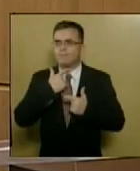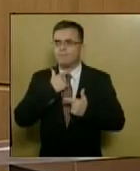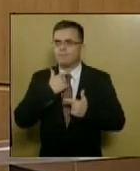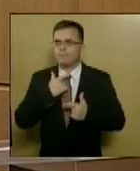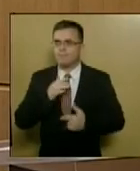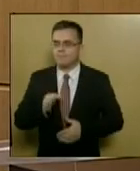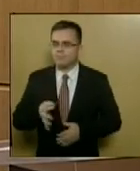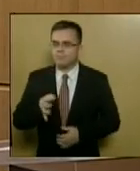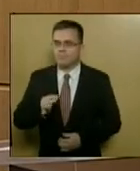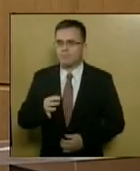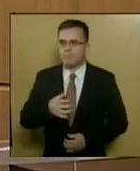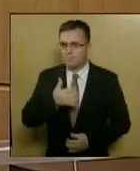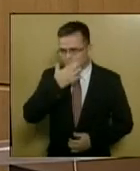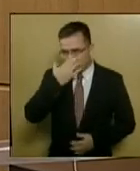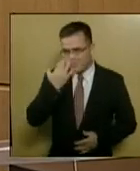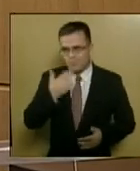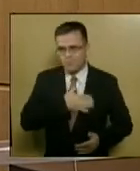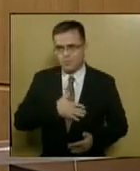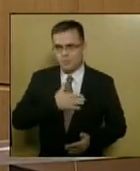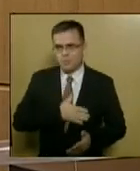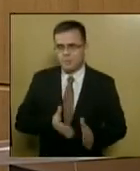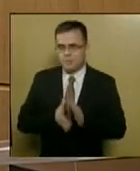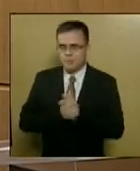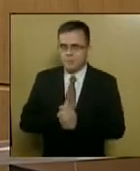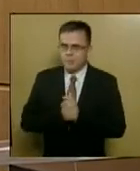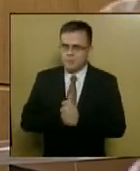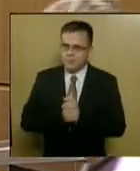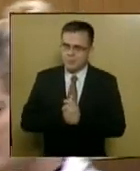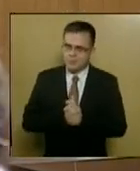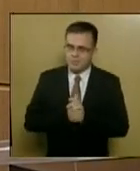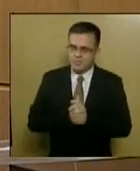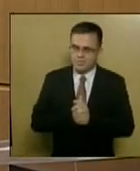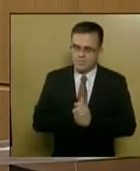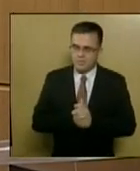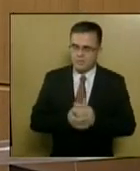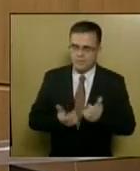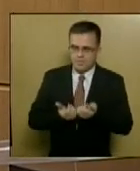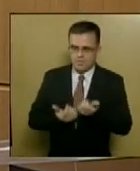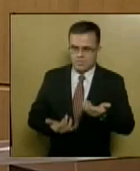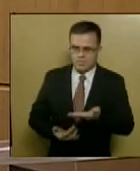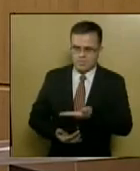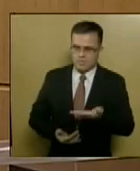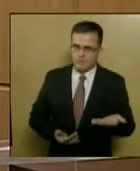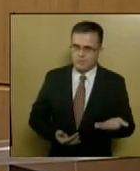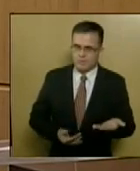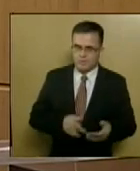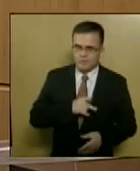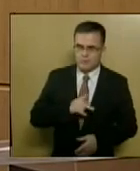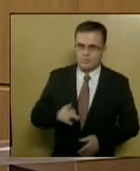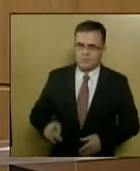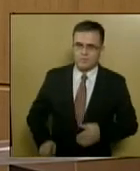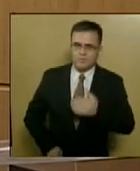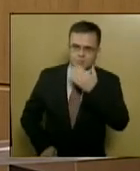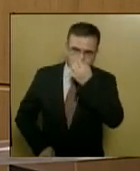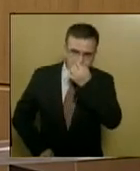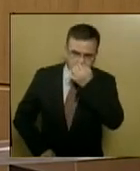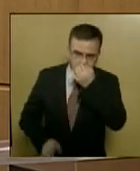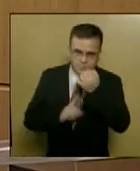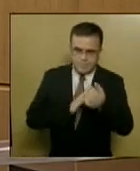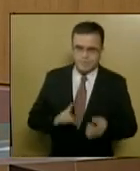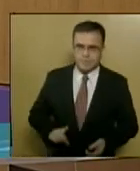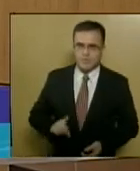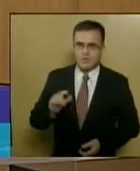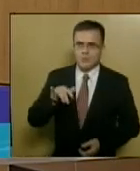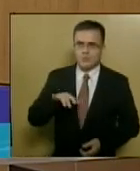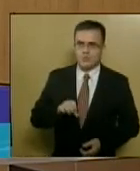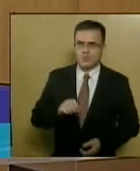pouquinho. Mas eu gostaria de saudar na mesa a pessoa do presidente, deputado Luciano